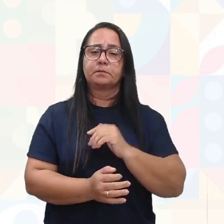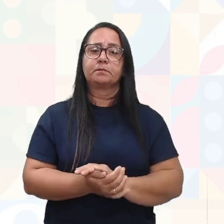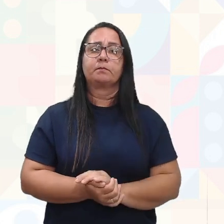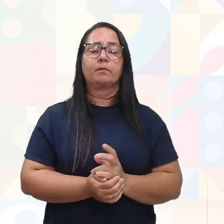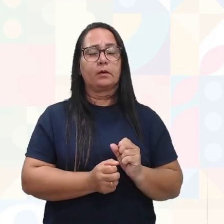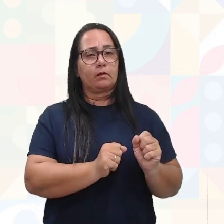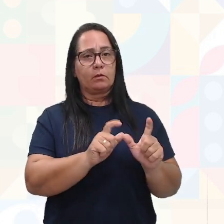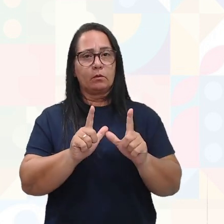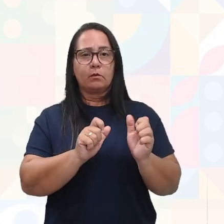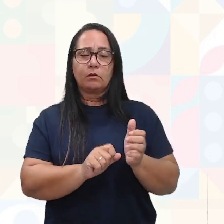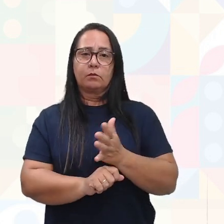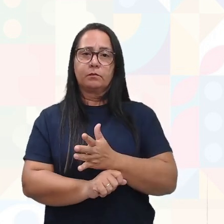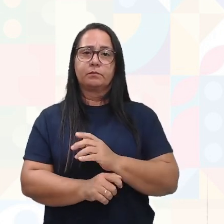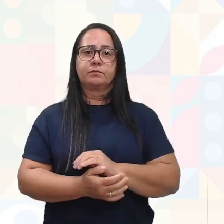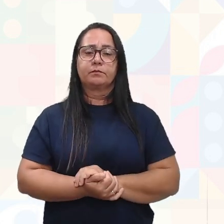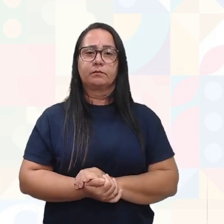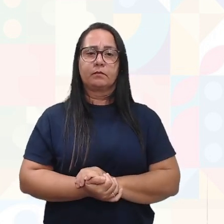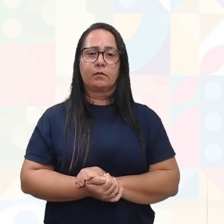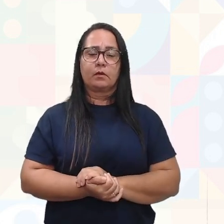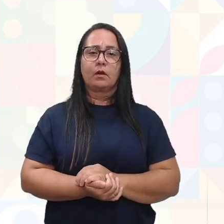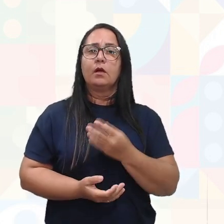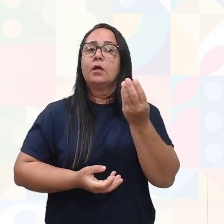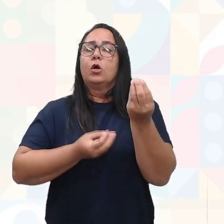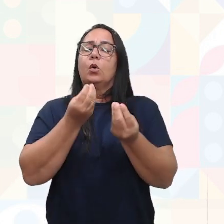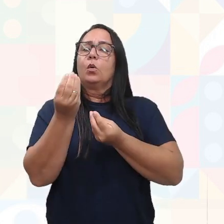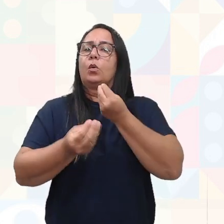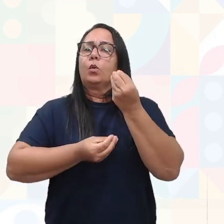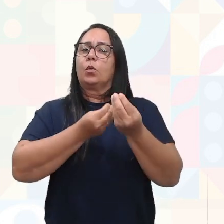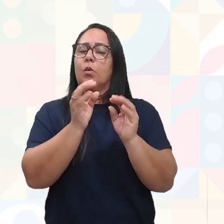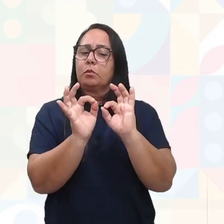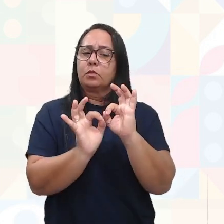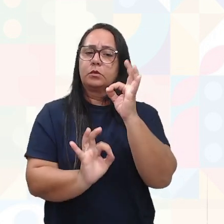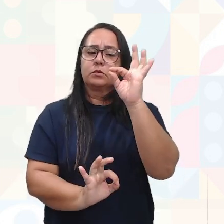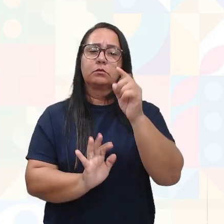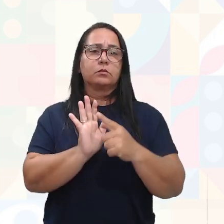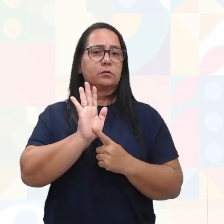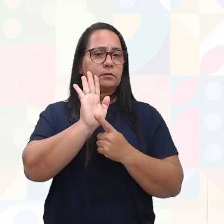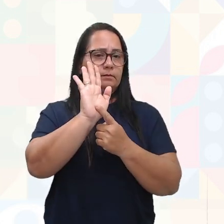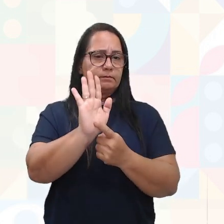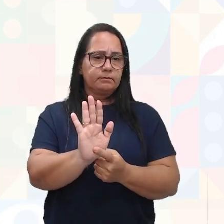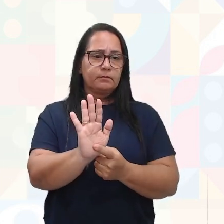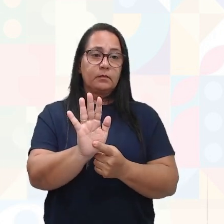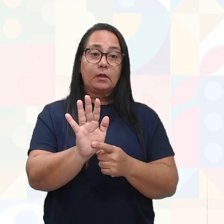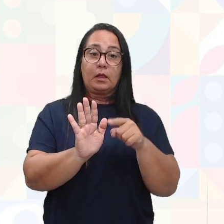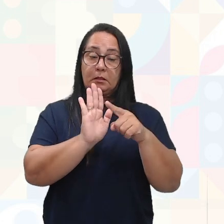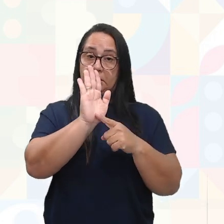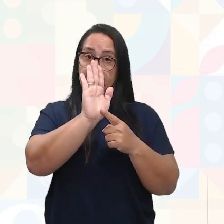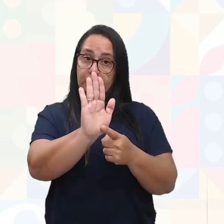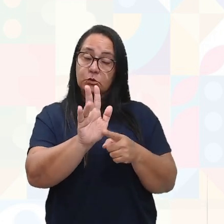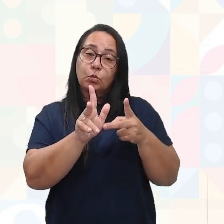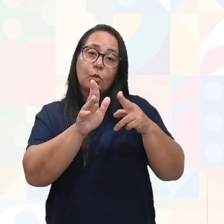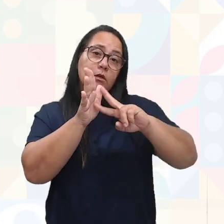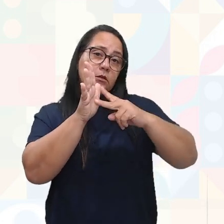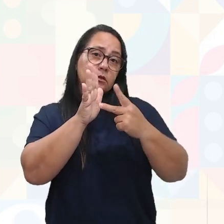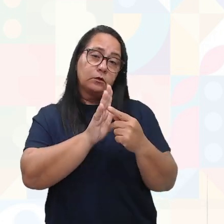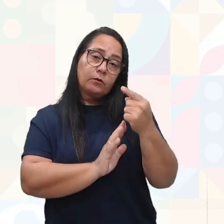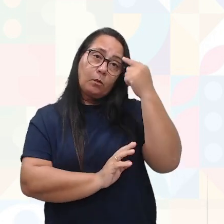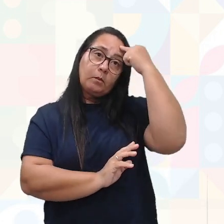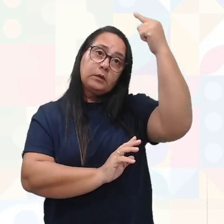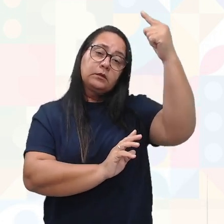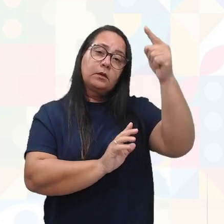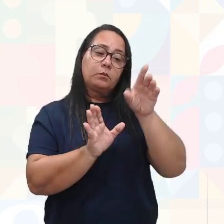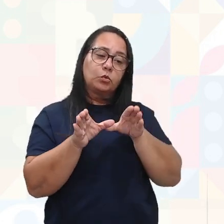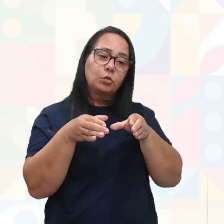nossa videoaula. E como é que esse discurso se apresenta? Ele apresenta-se como um pensamento coletivo,